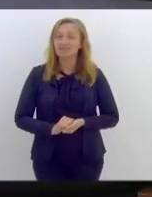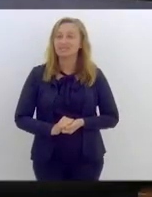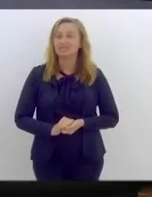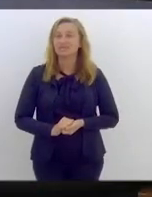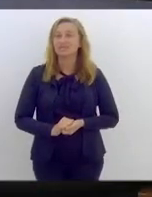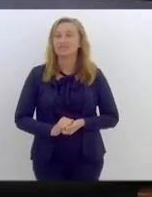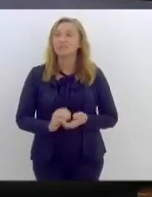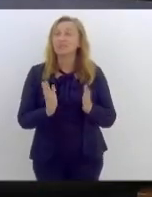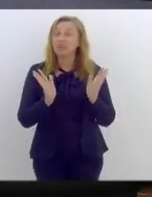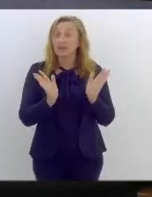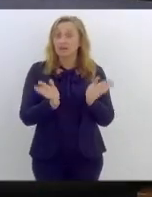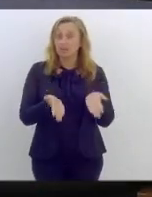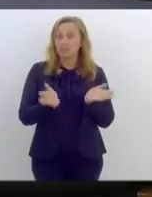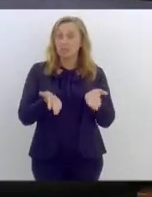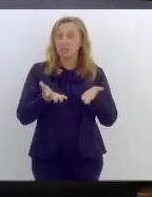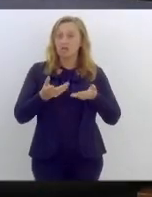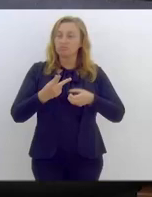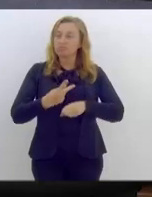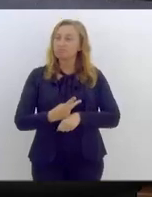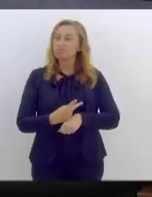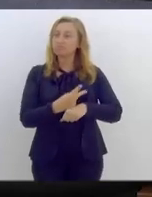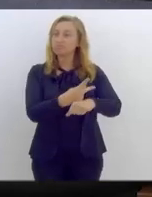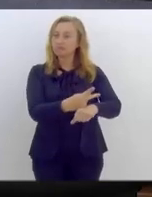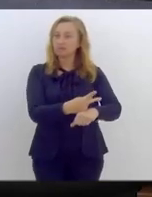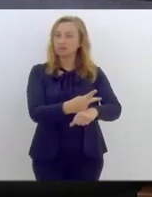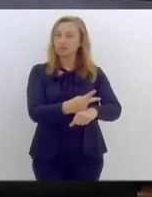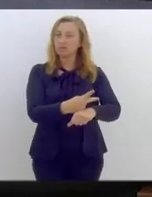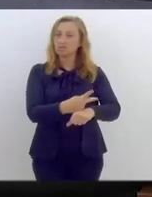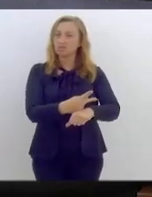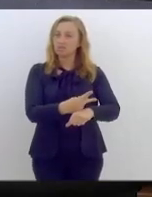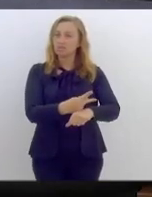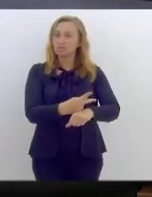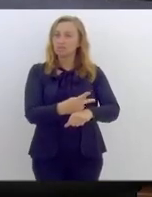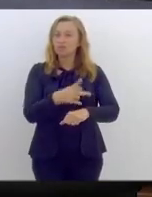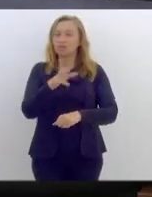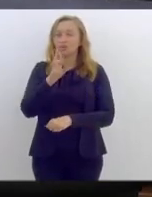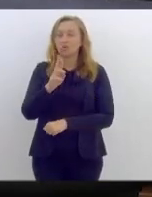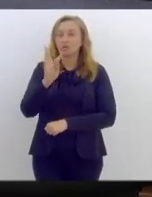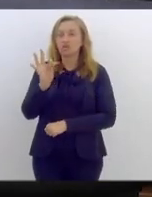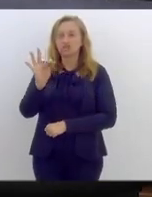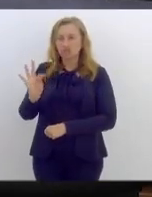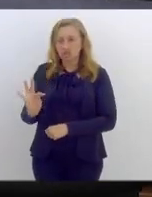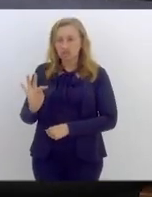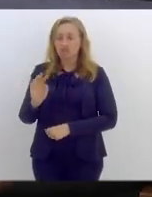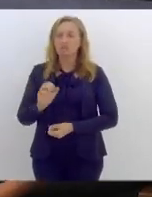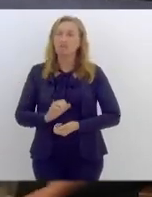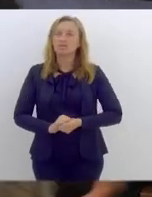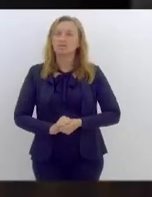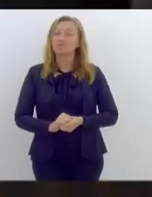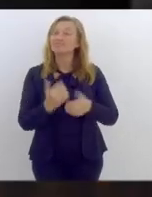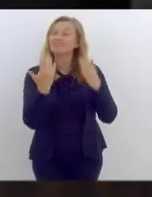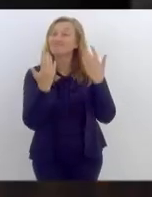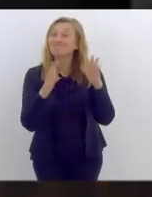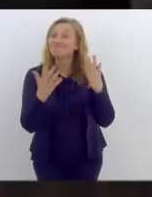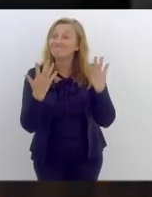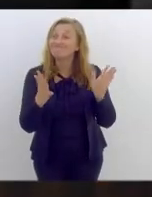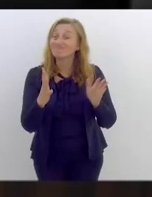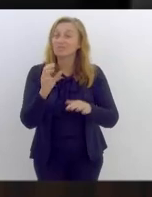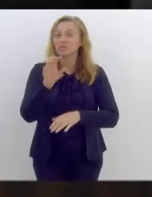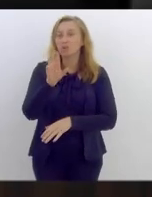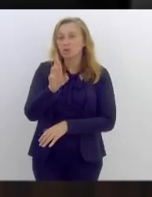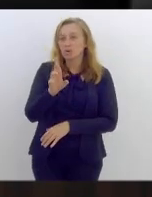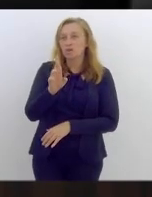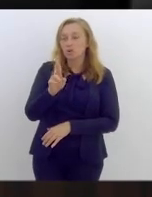Passamos imediatamente à entrega dos prêmios Ruth de Souza. Salve, dona Ruth,